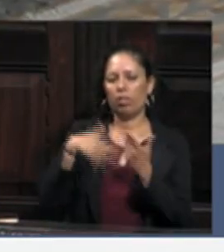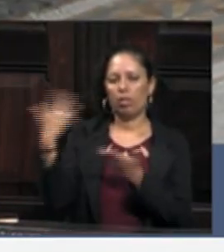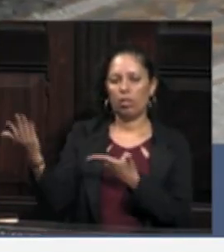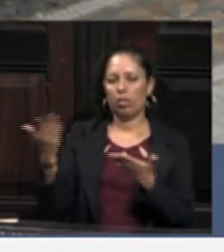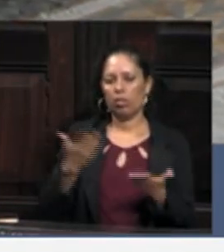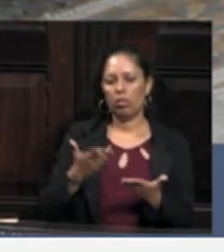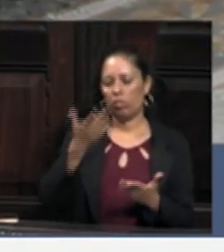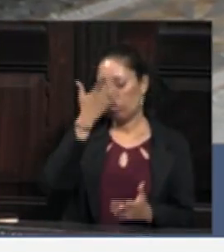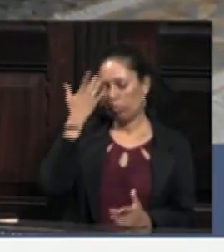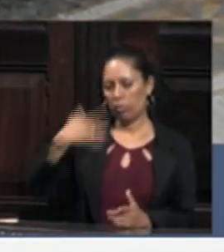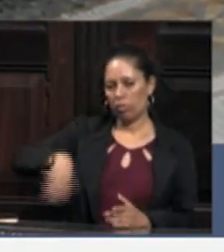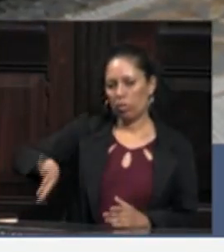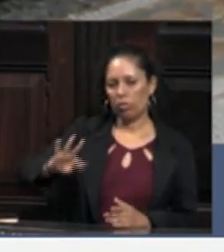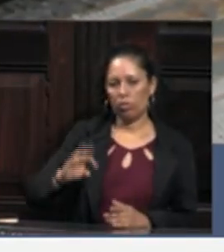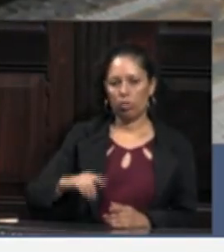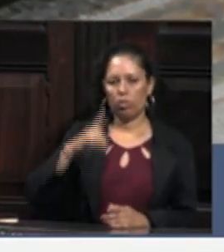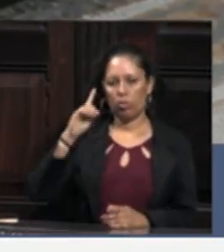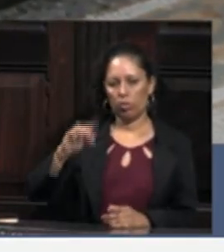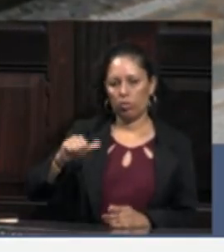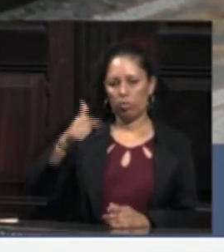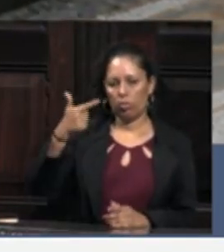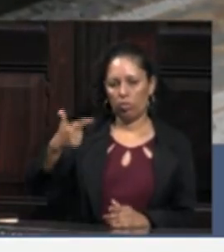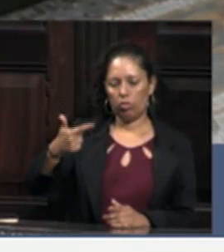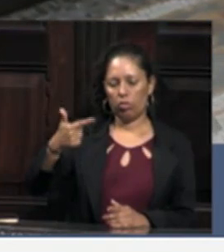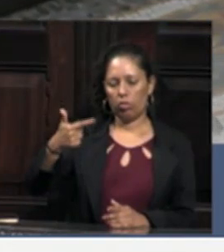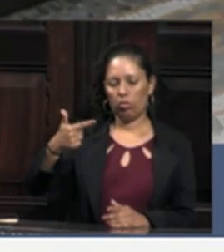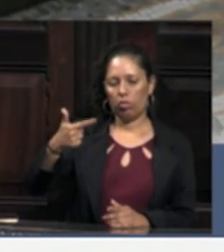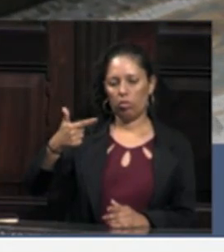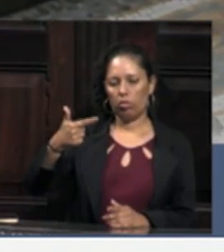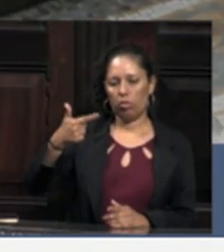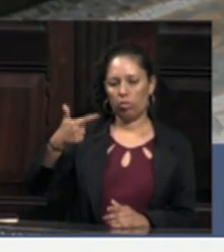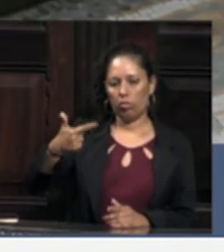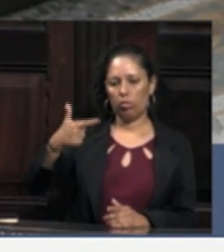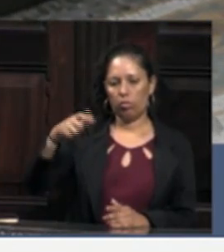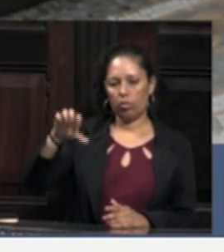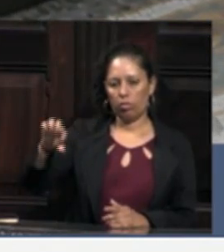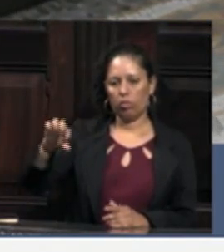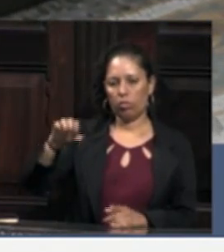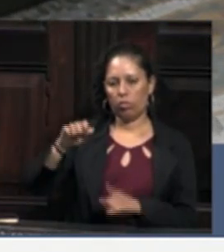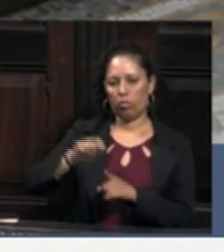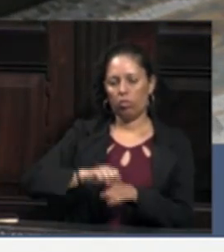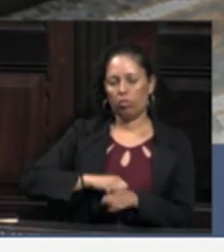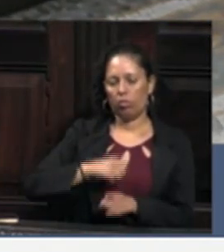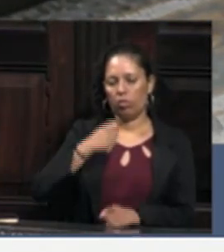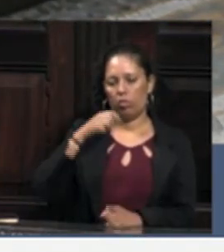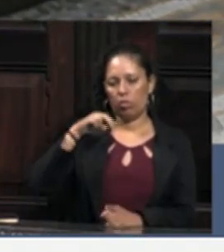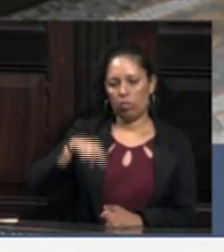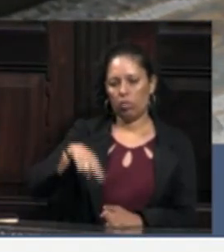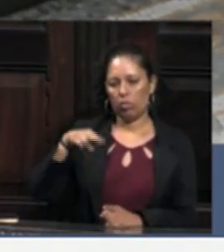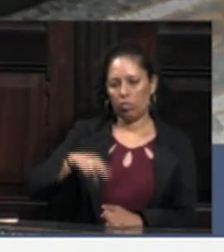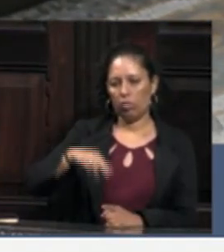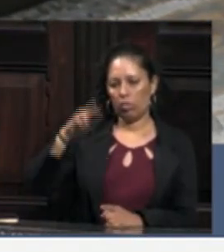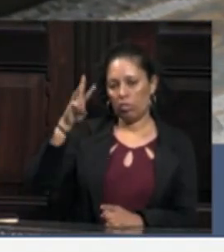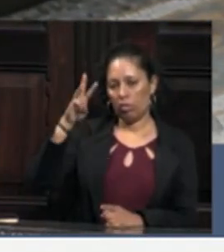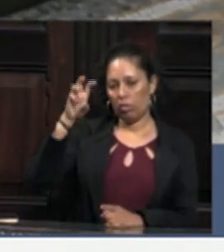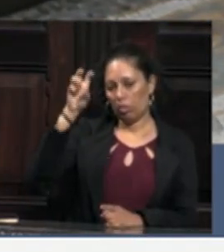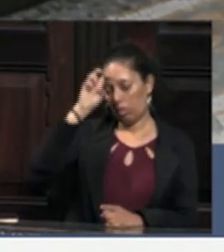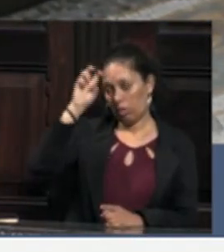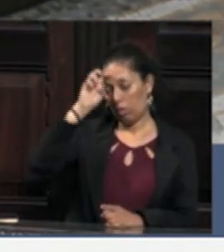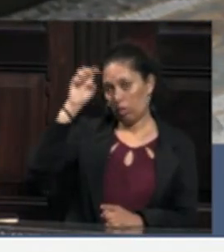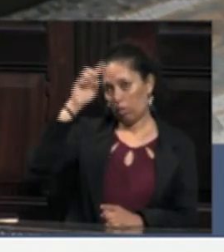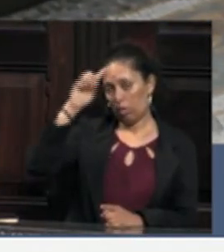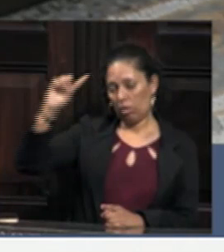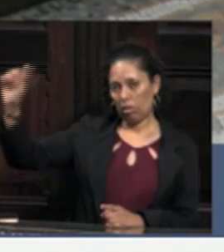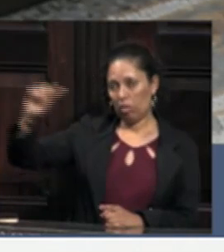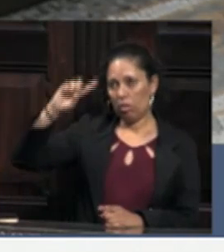todos e todas para o dia 29 de novembro, portanto, quinta-feira da próxima semana,